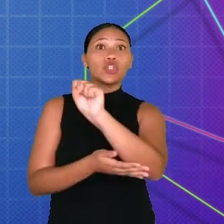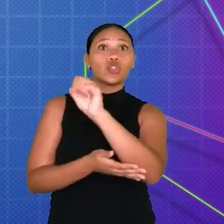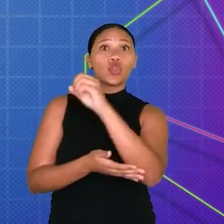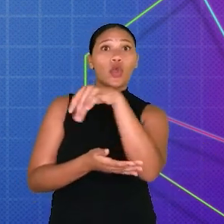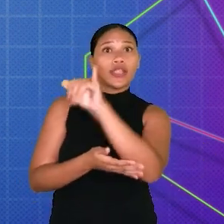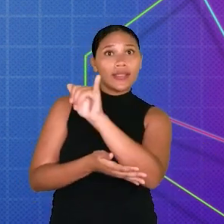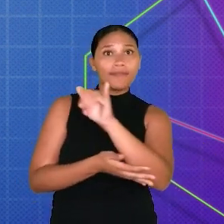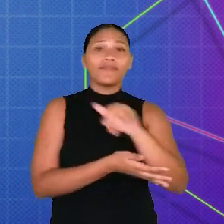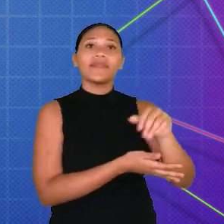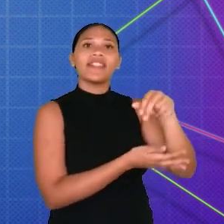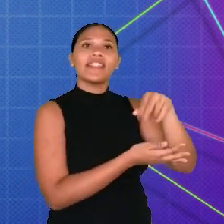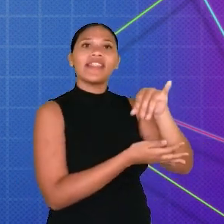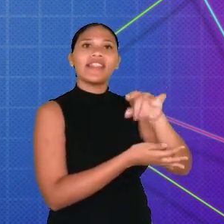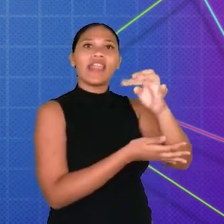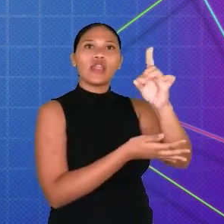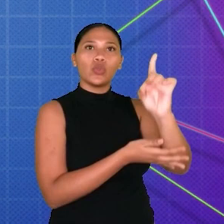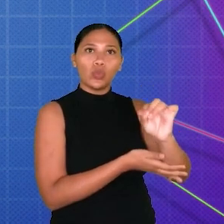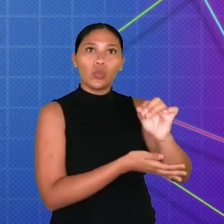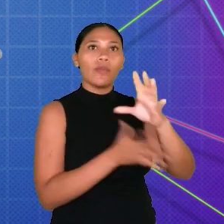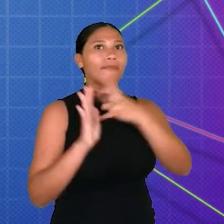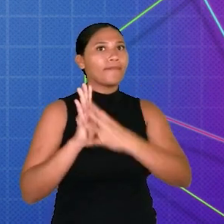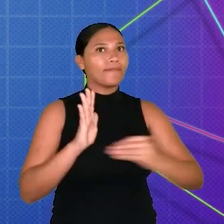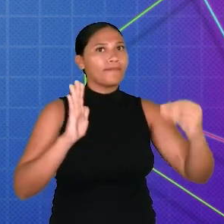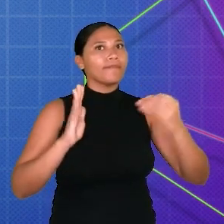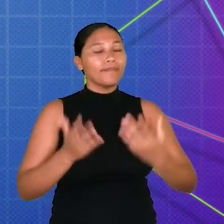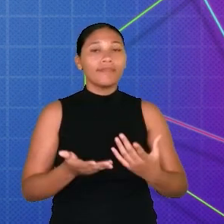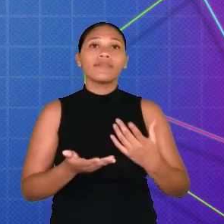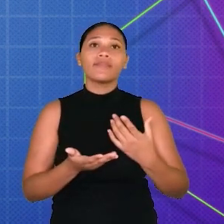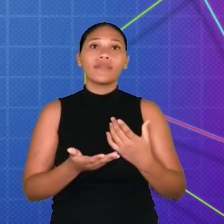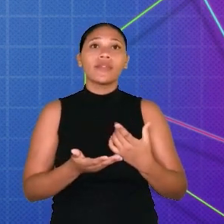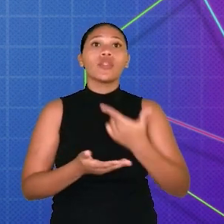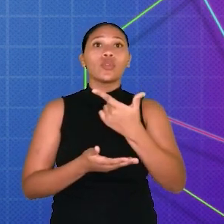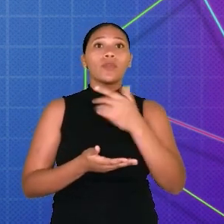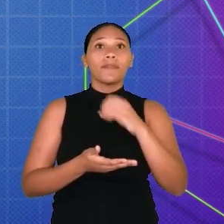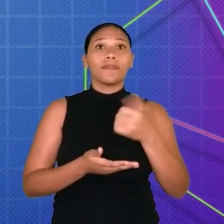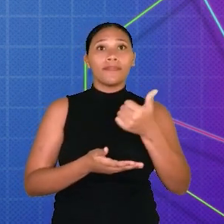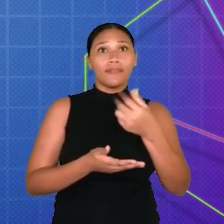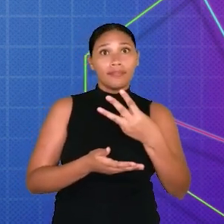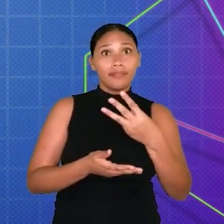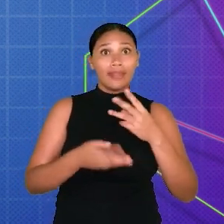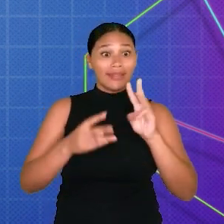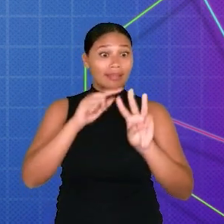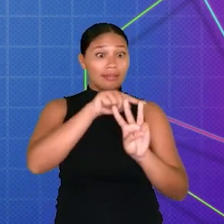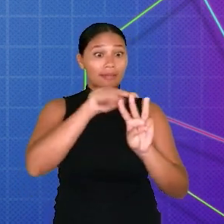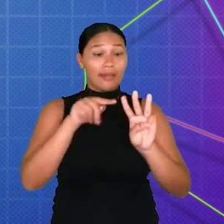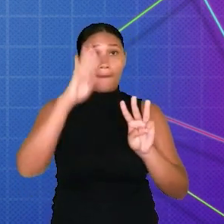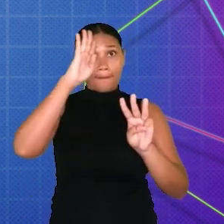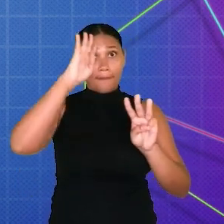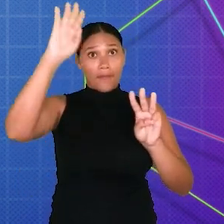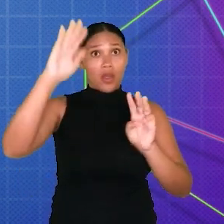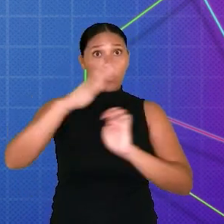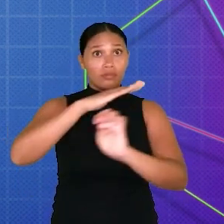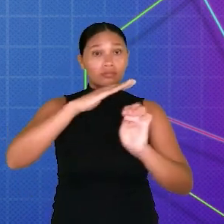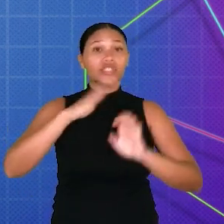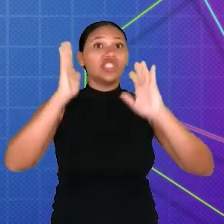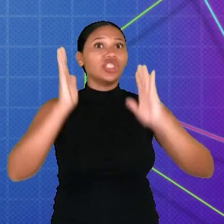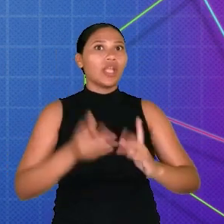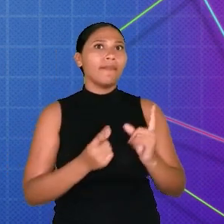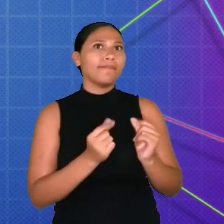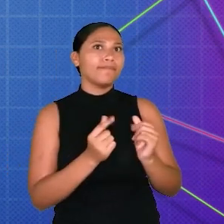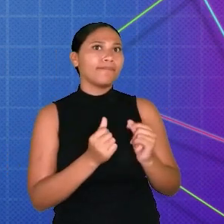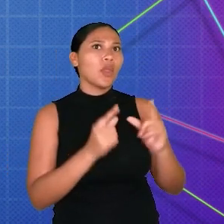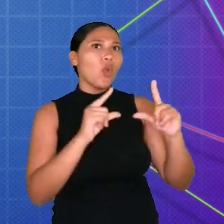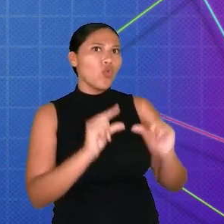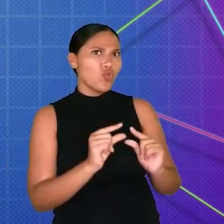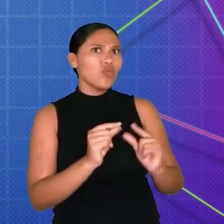Nintendo seguissem o mesmo exemplo. Em 2013, as 3 principais empresas de jogos já haviam estabelecido programas para games de